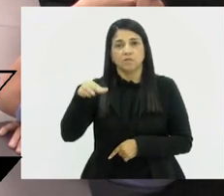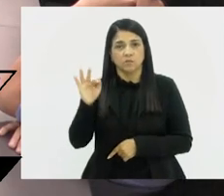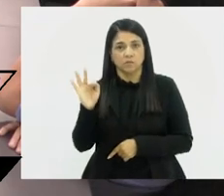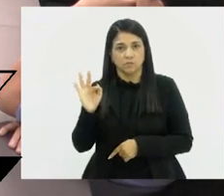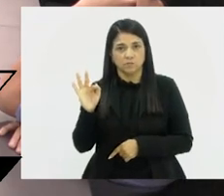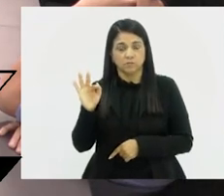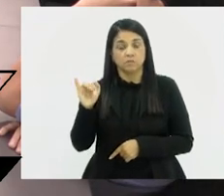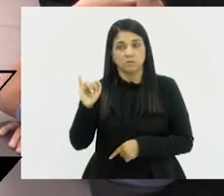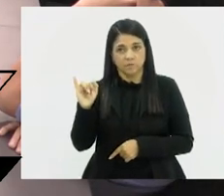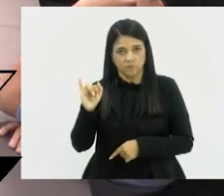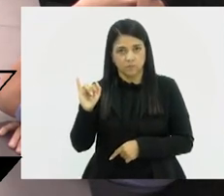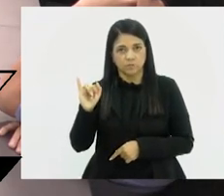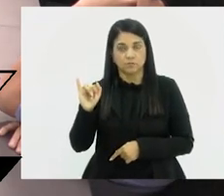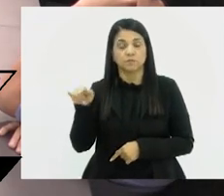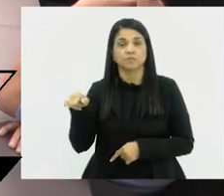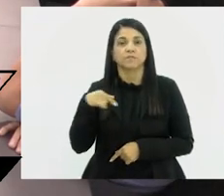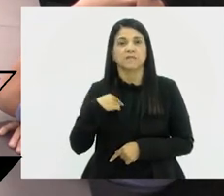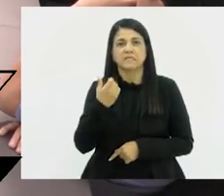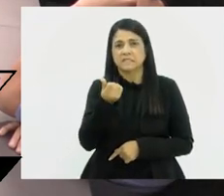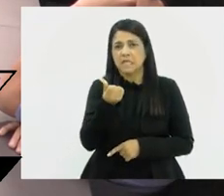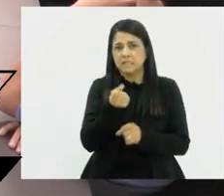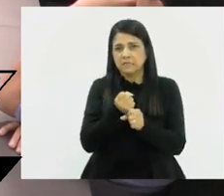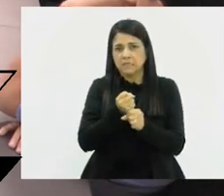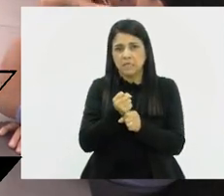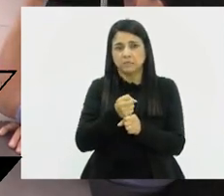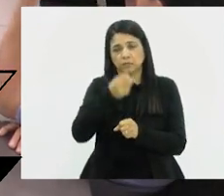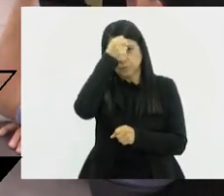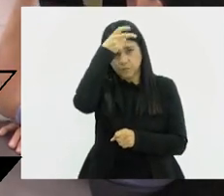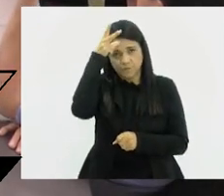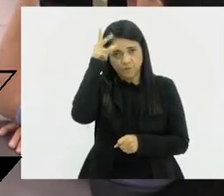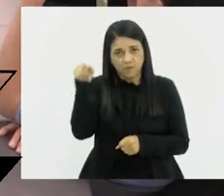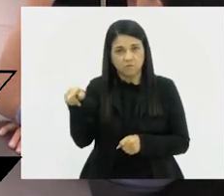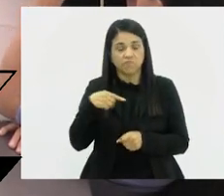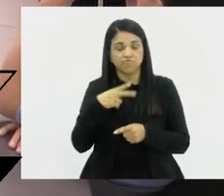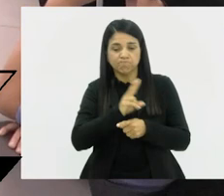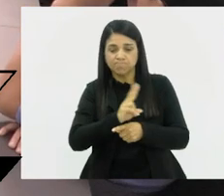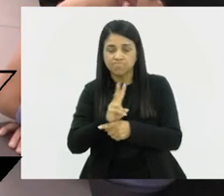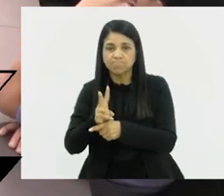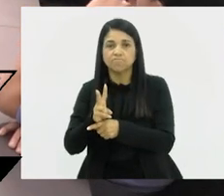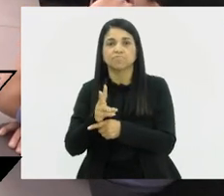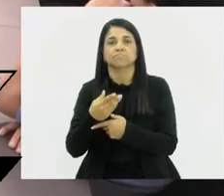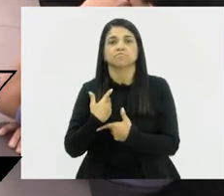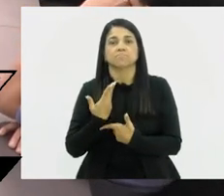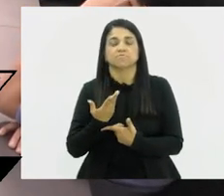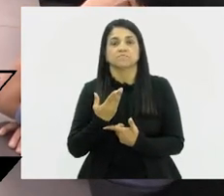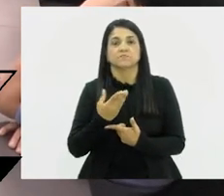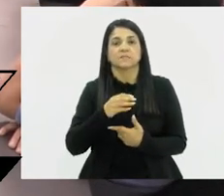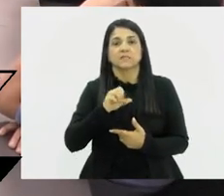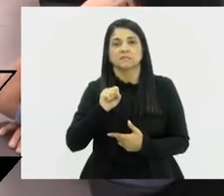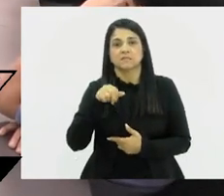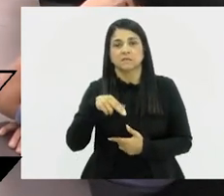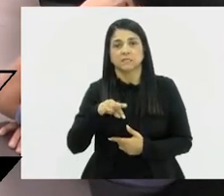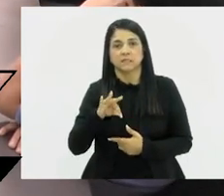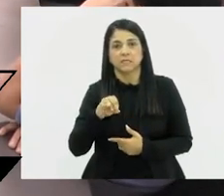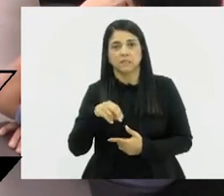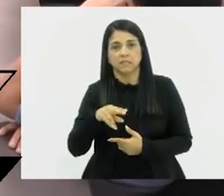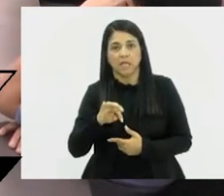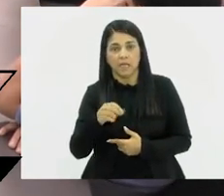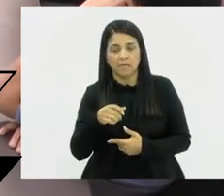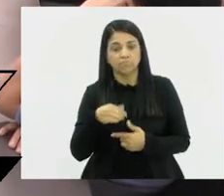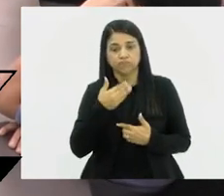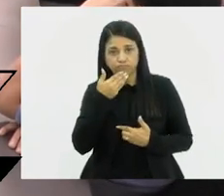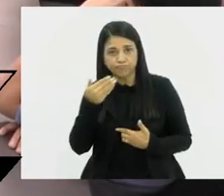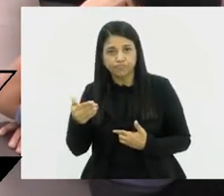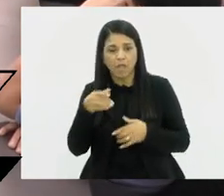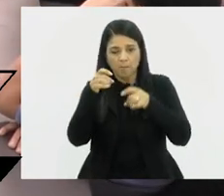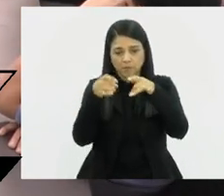6 anos na gestão do atual prefeito, de conduzir o trabalho na vigilância sanitária de lá, e por muitas vezes fomos chamados para atender demandas